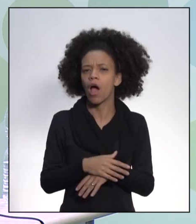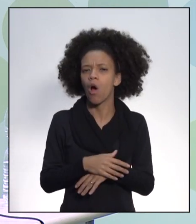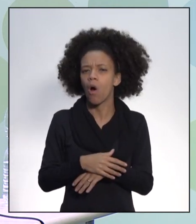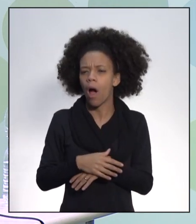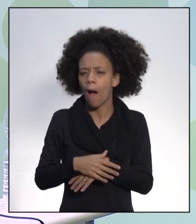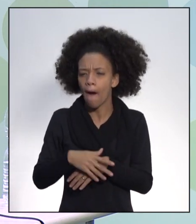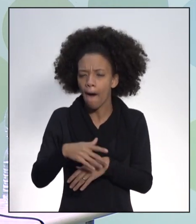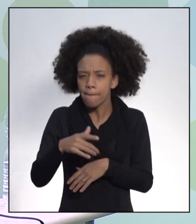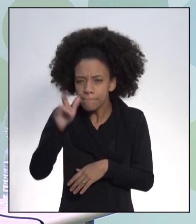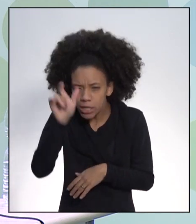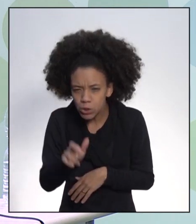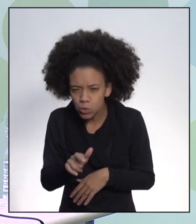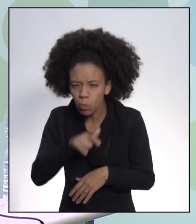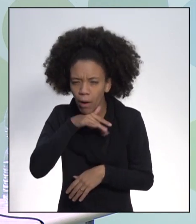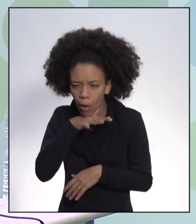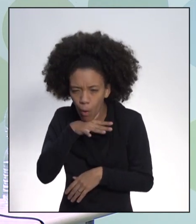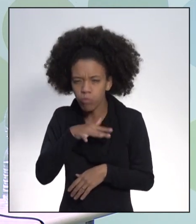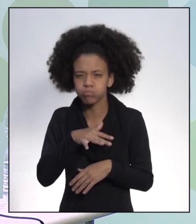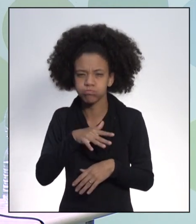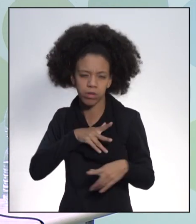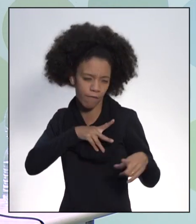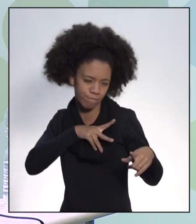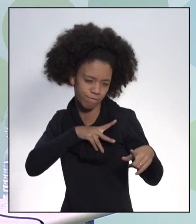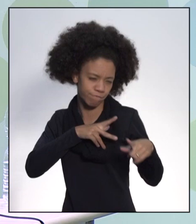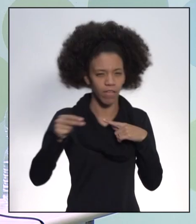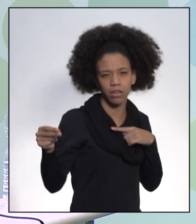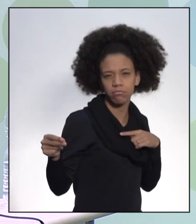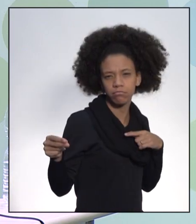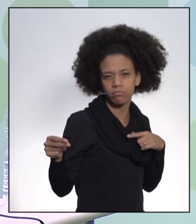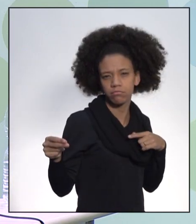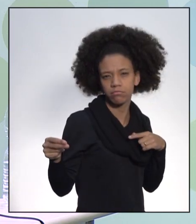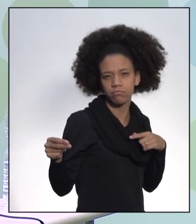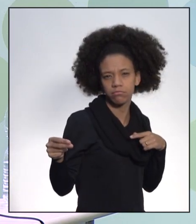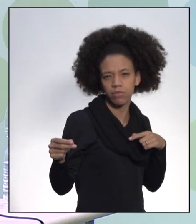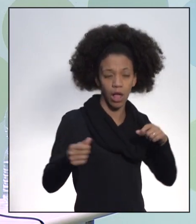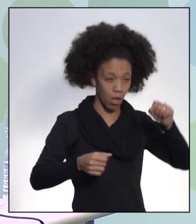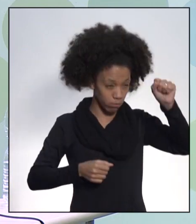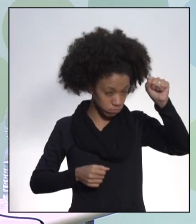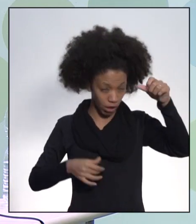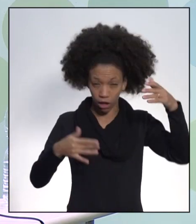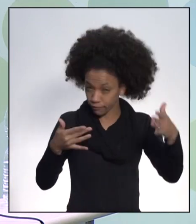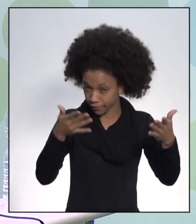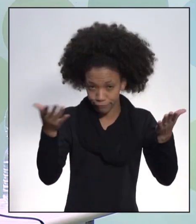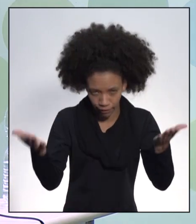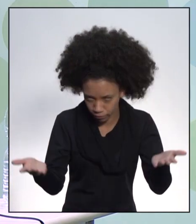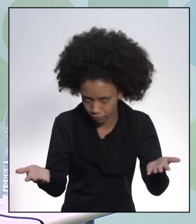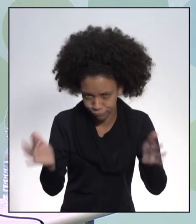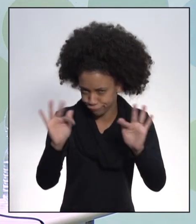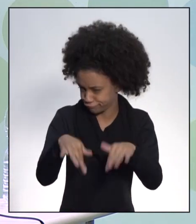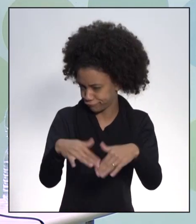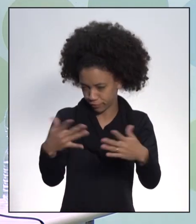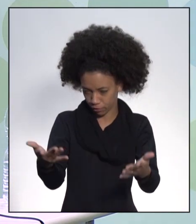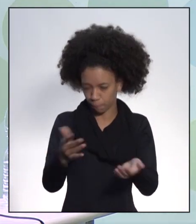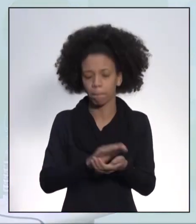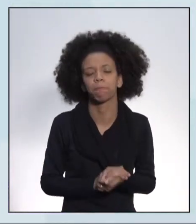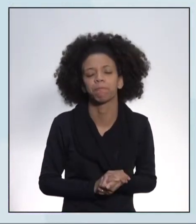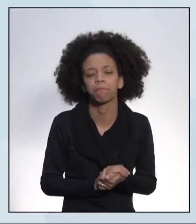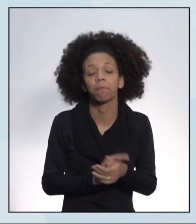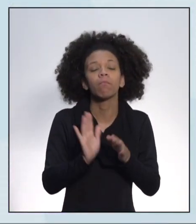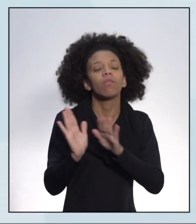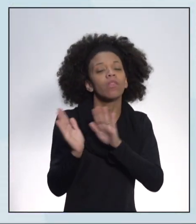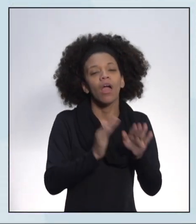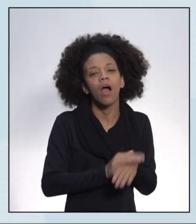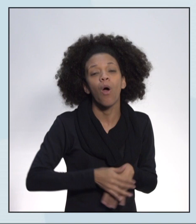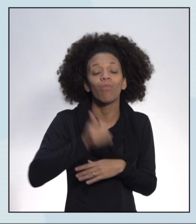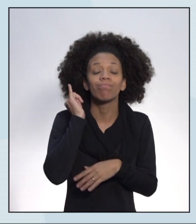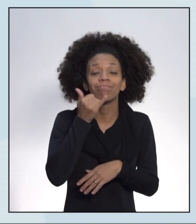descoberto, em que o herói vence, né? Este é o clímax, o momento ápice da história. O narrador. O